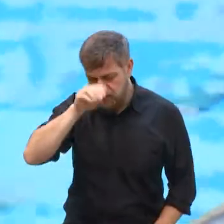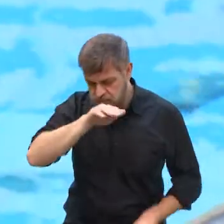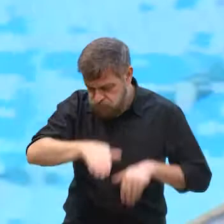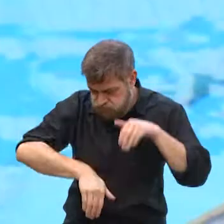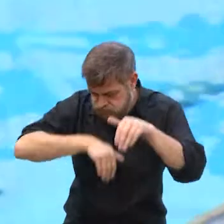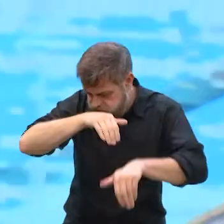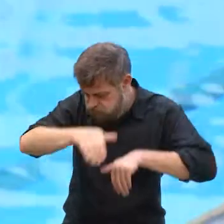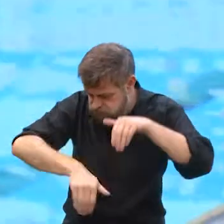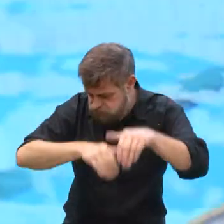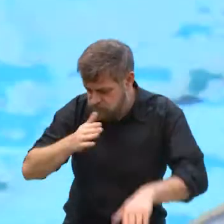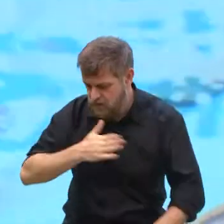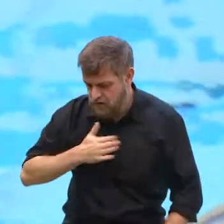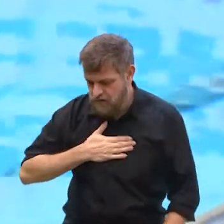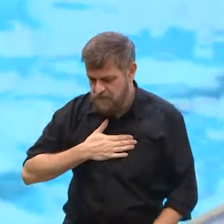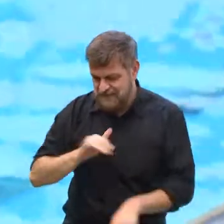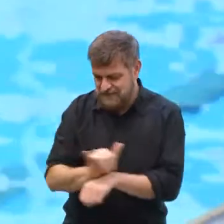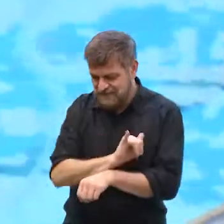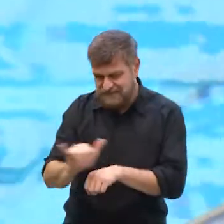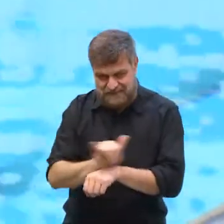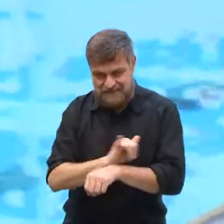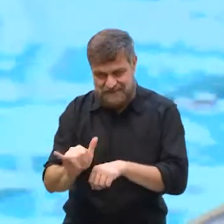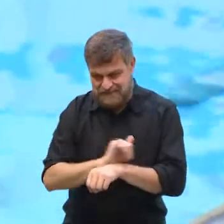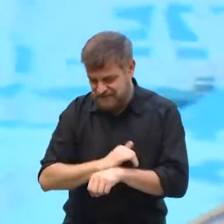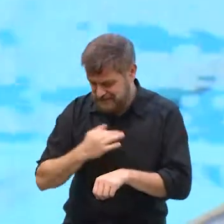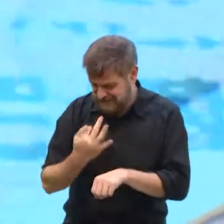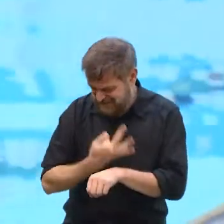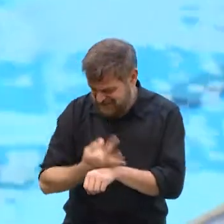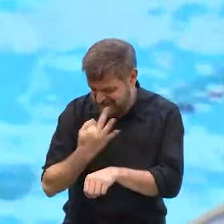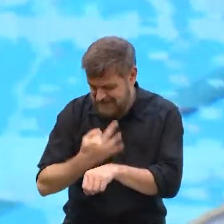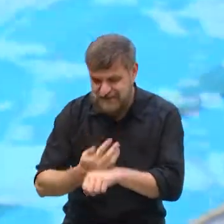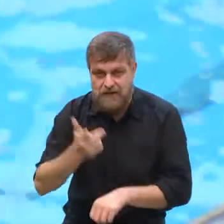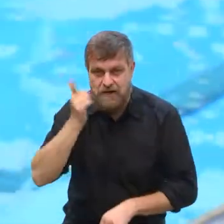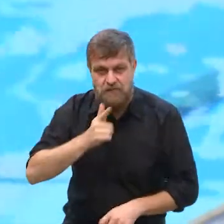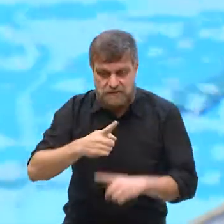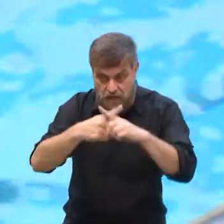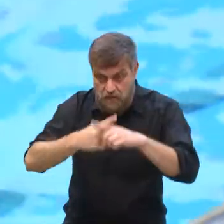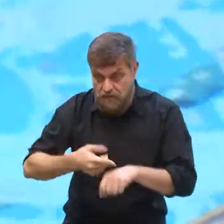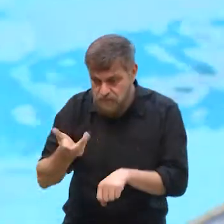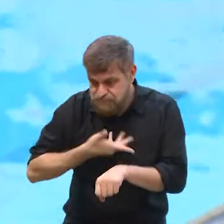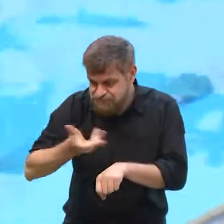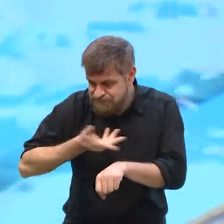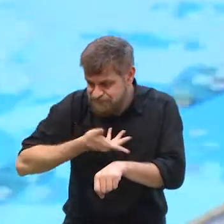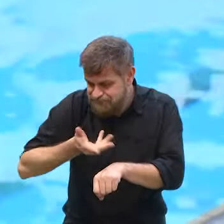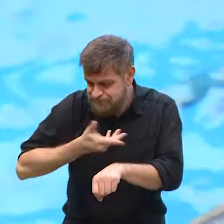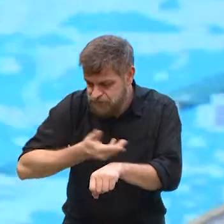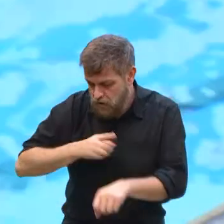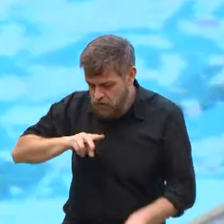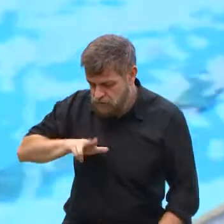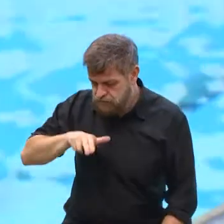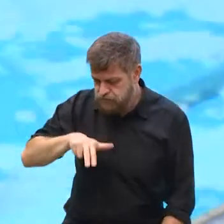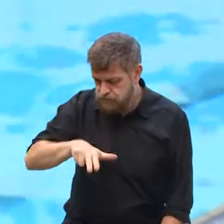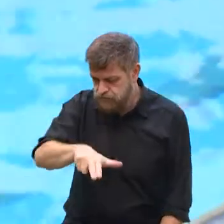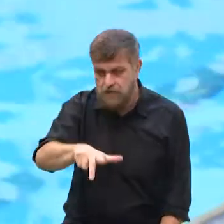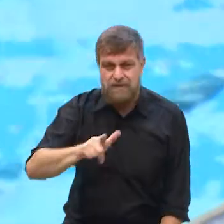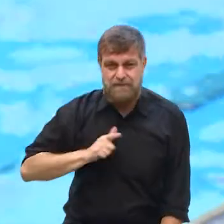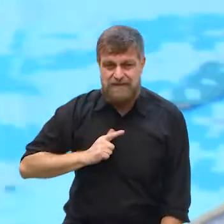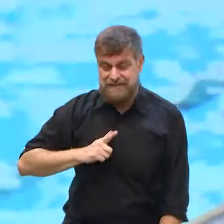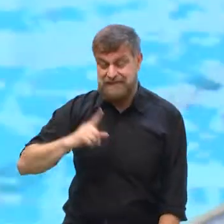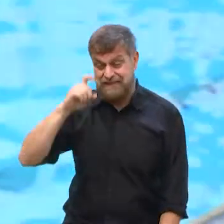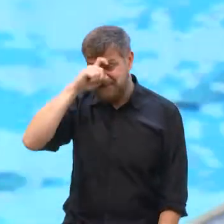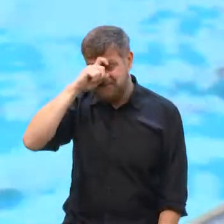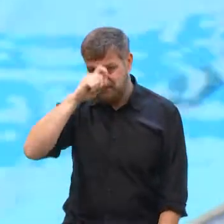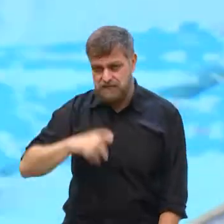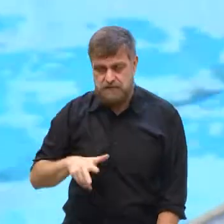tenho mudado bastante as minhas provas e aí entrando nessas provas de velocidade. Mas o borboleta ainda eu vejo que é um desgaste